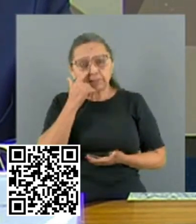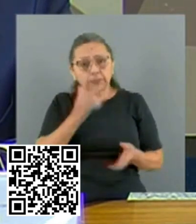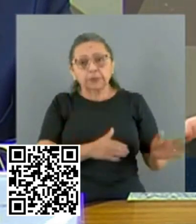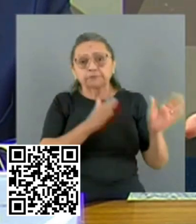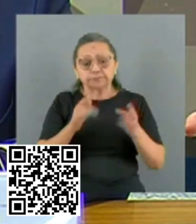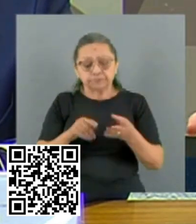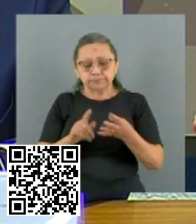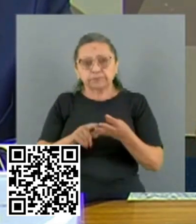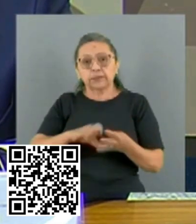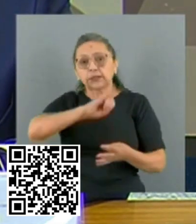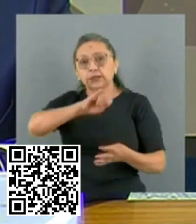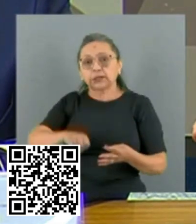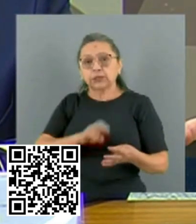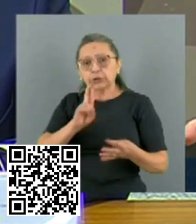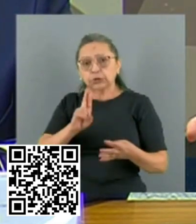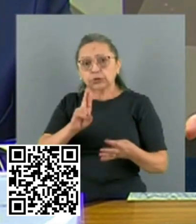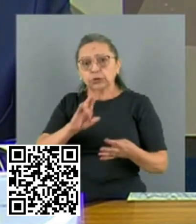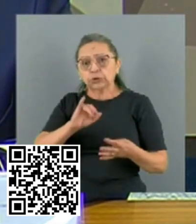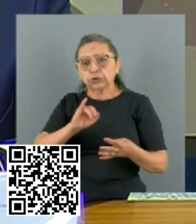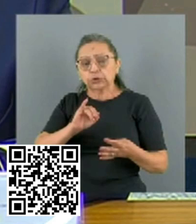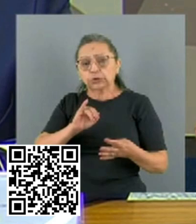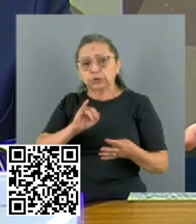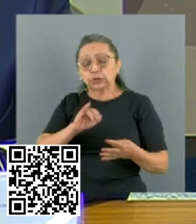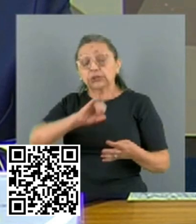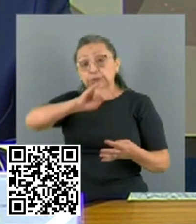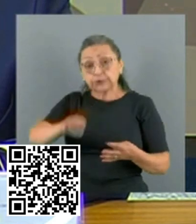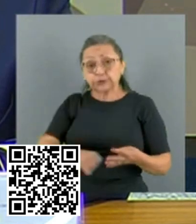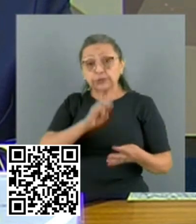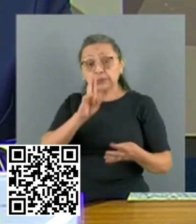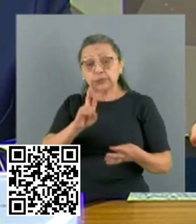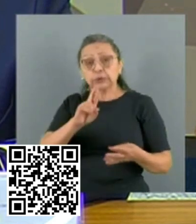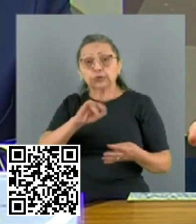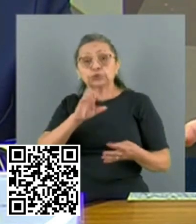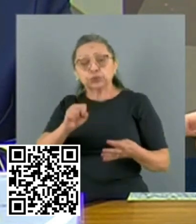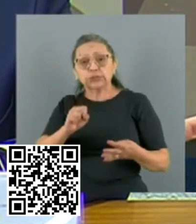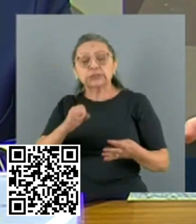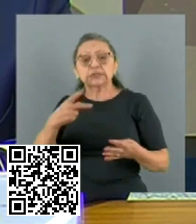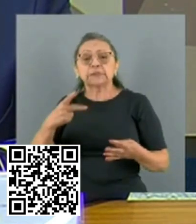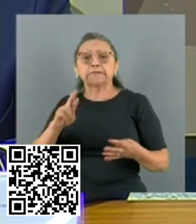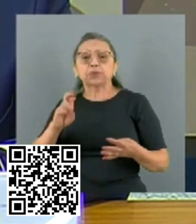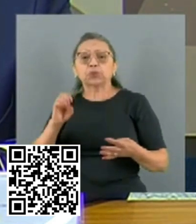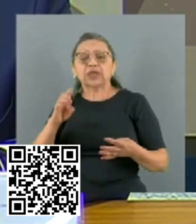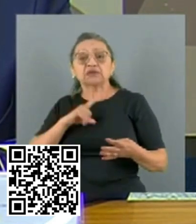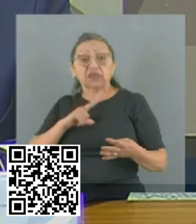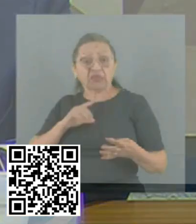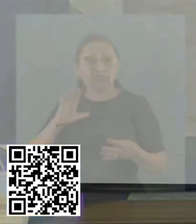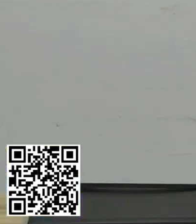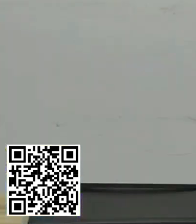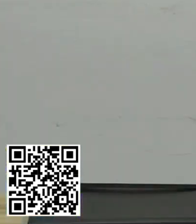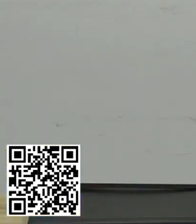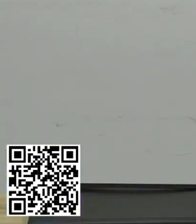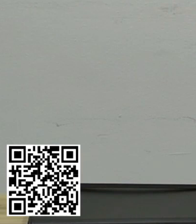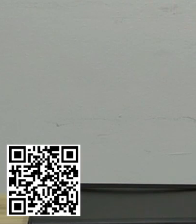Seguida, jurisprudência, se tem decisão do STJ ou do Supremo em torno daquele...